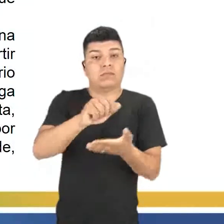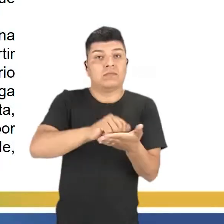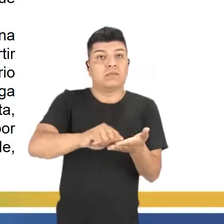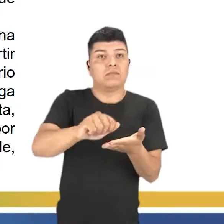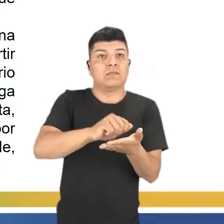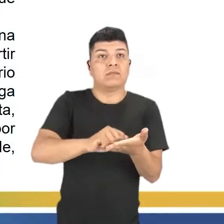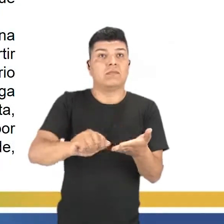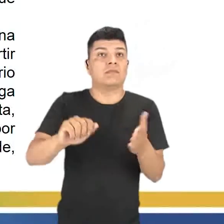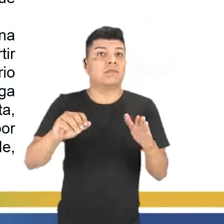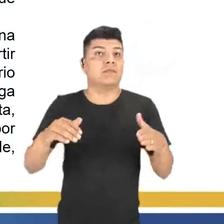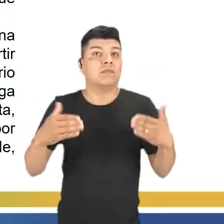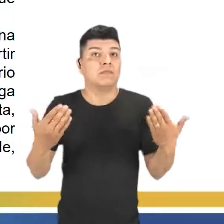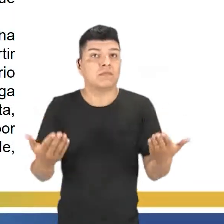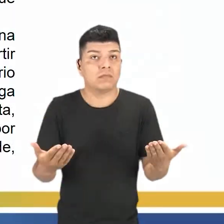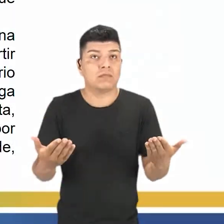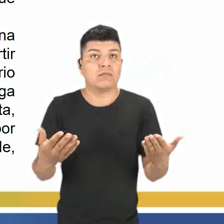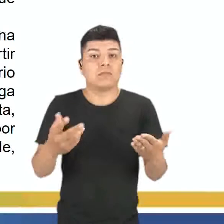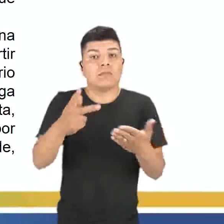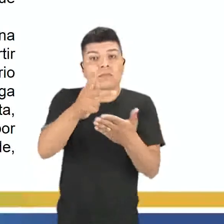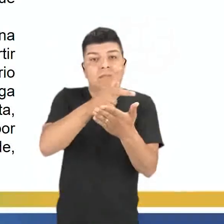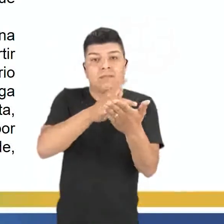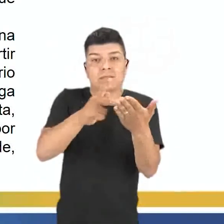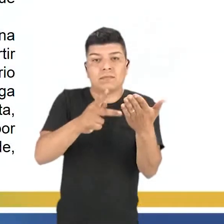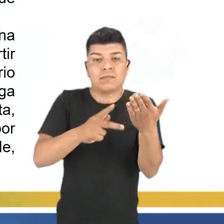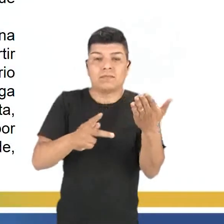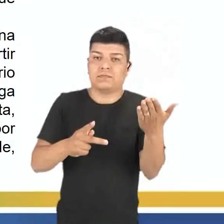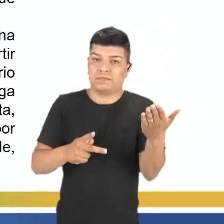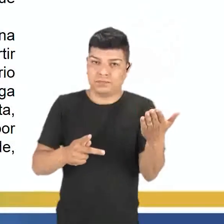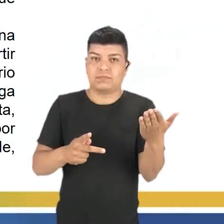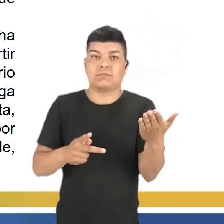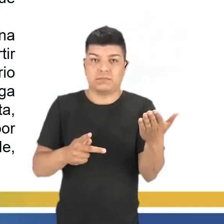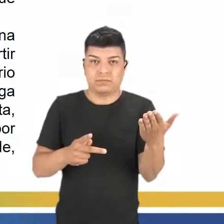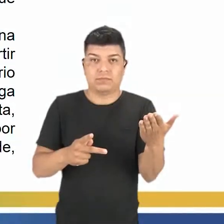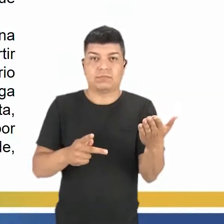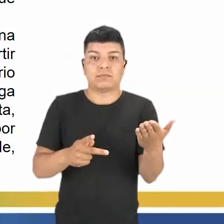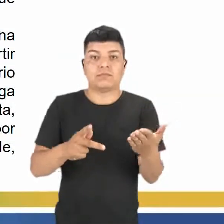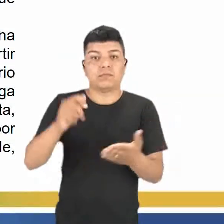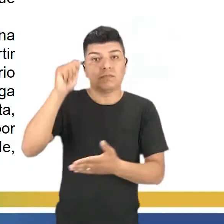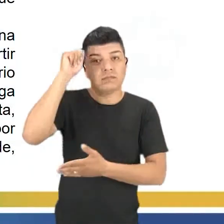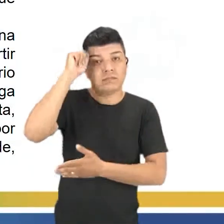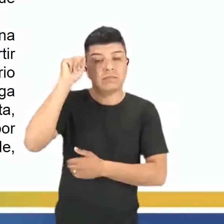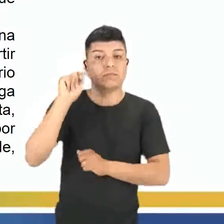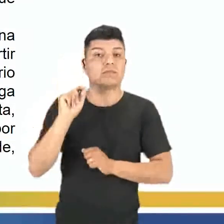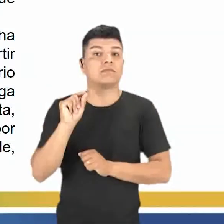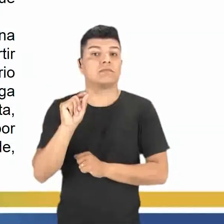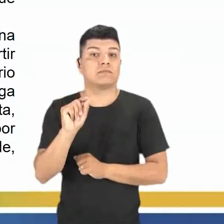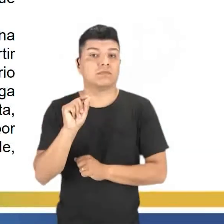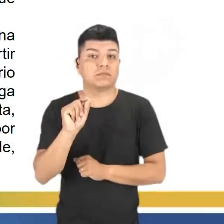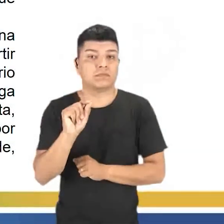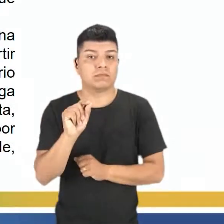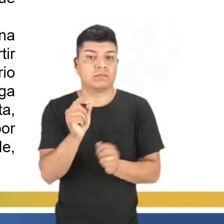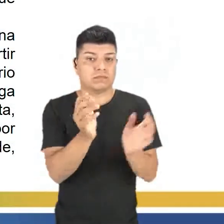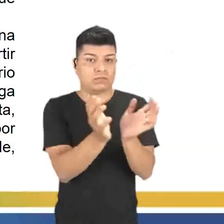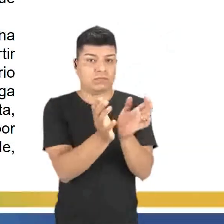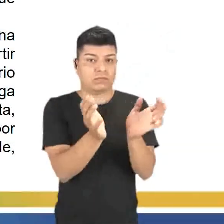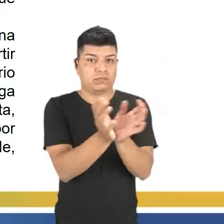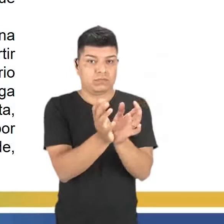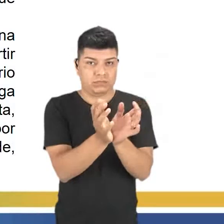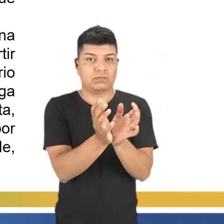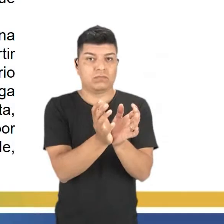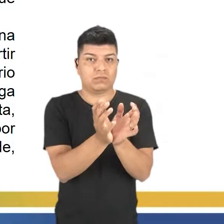denominada como Obras Poéticas. E ele foi um autor que integrou o grupo de